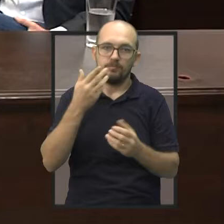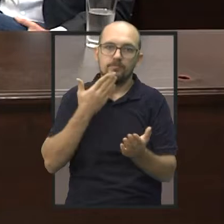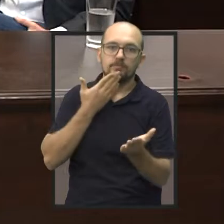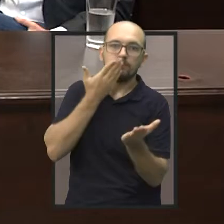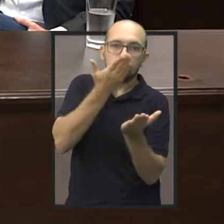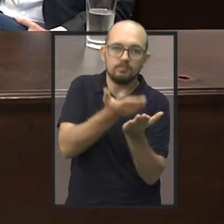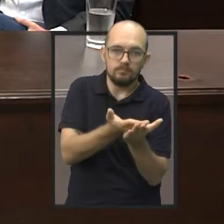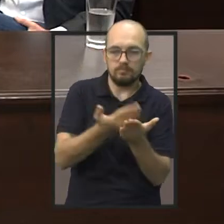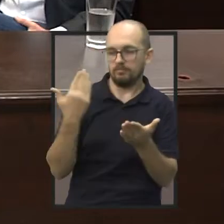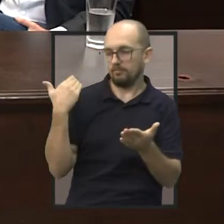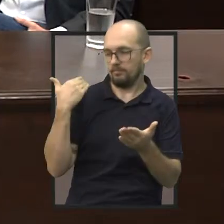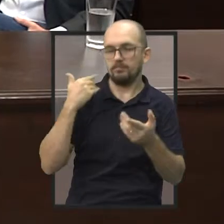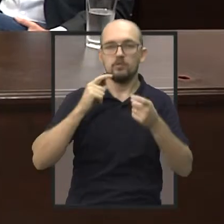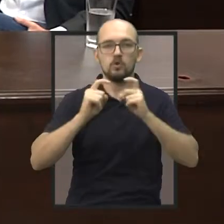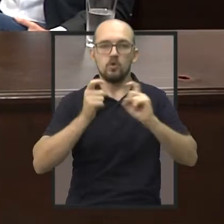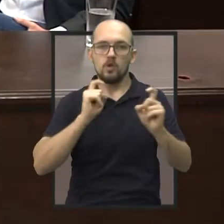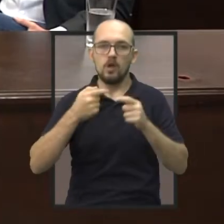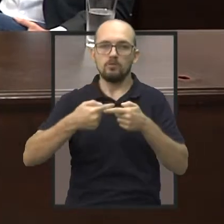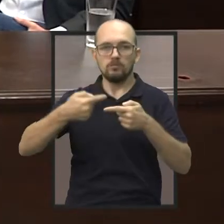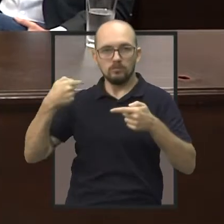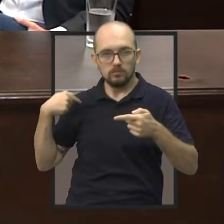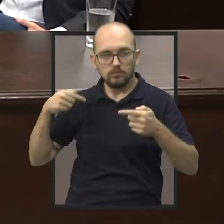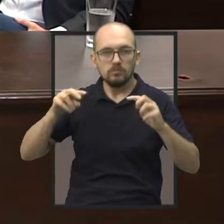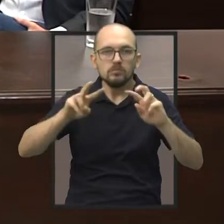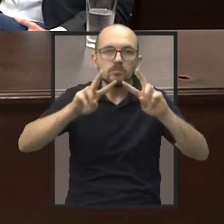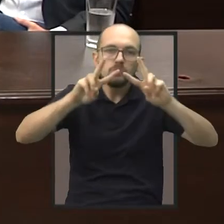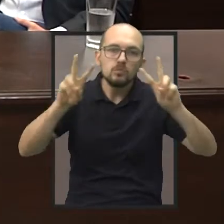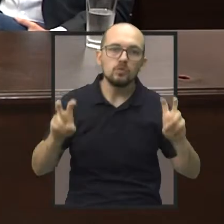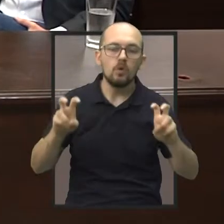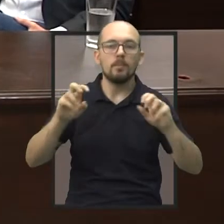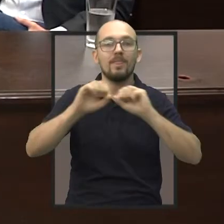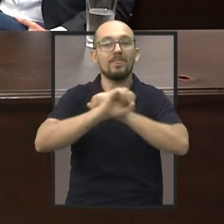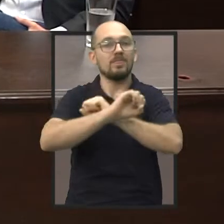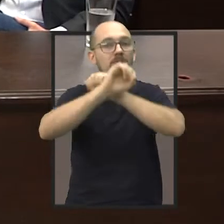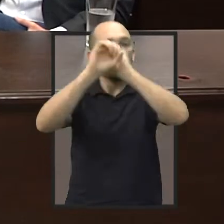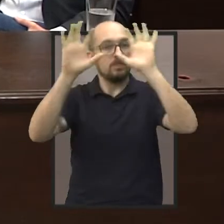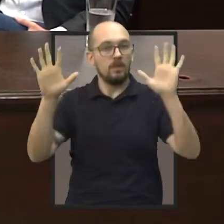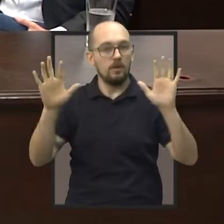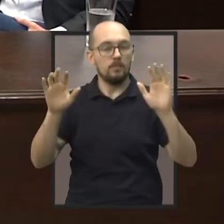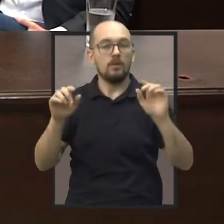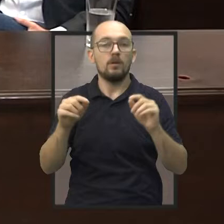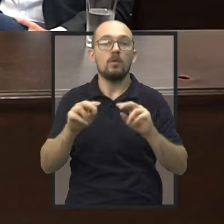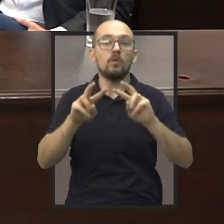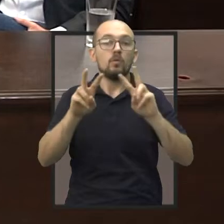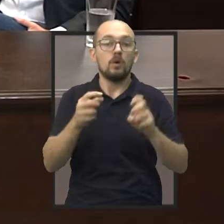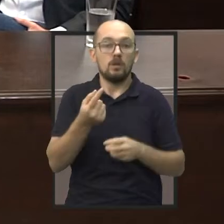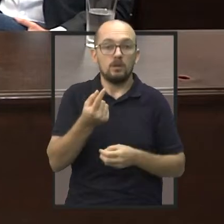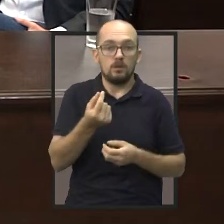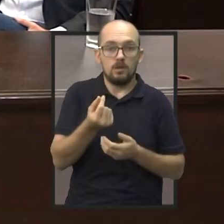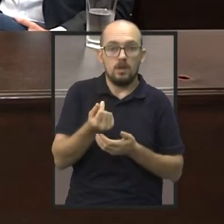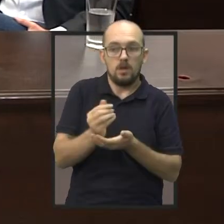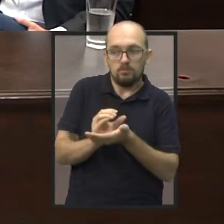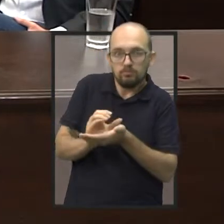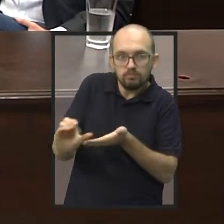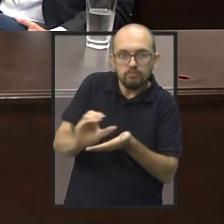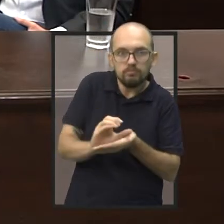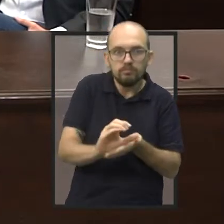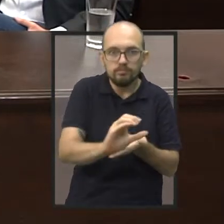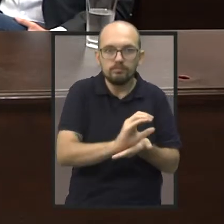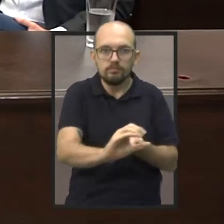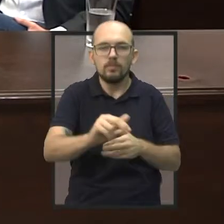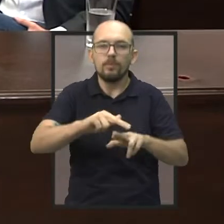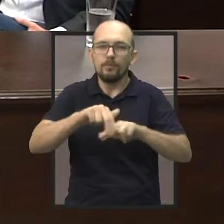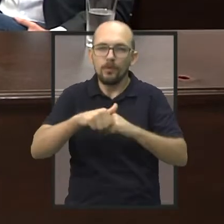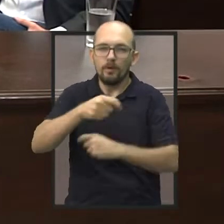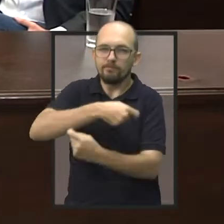apresentado nessas últimas semanas, que dizem respeito à questão da transparência com os investimentos na área de combate